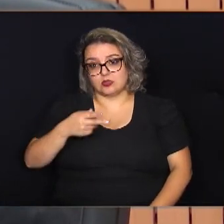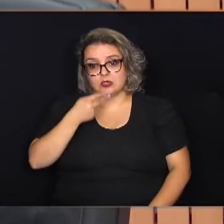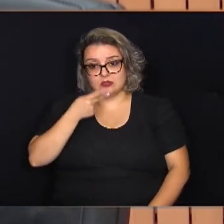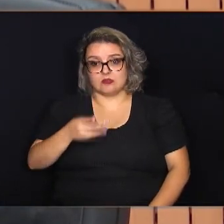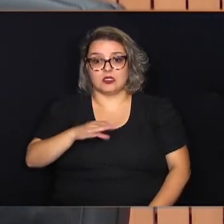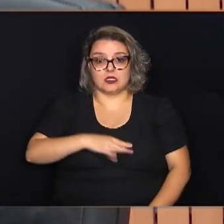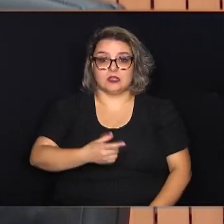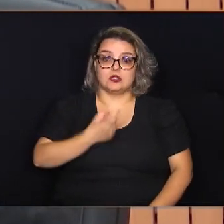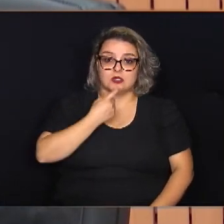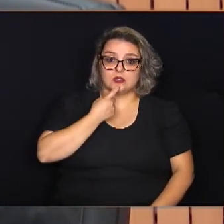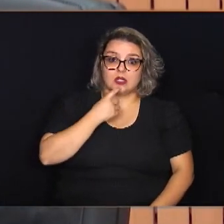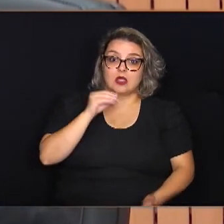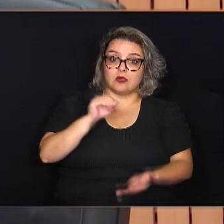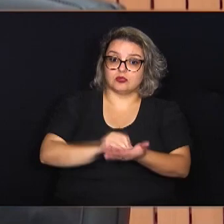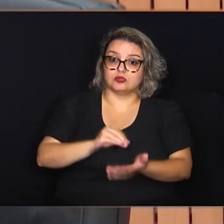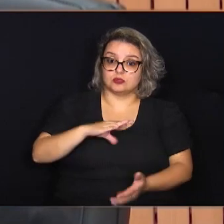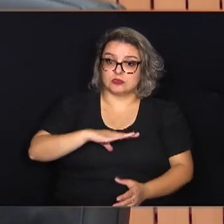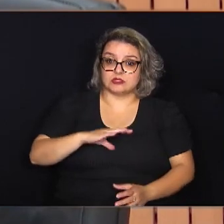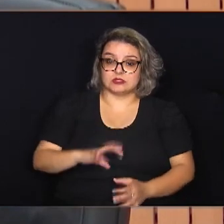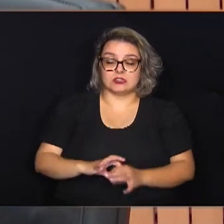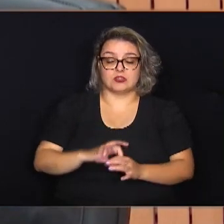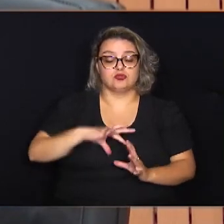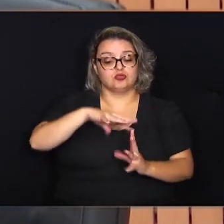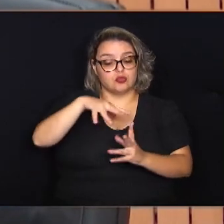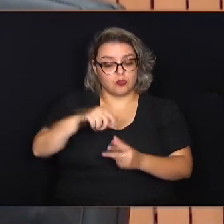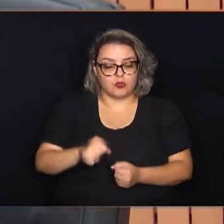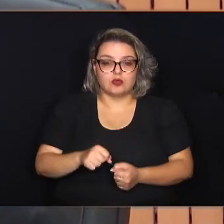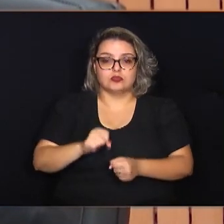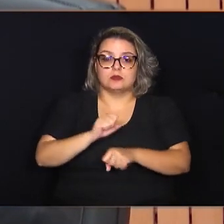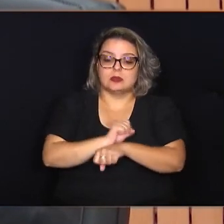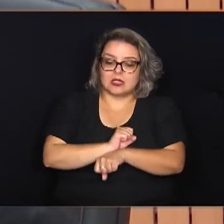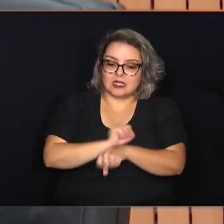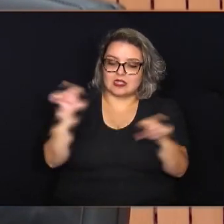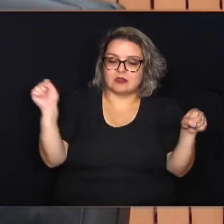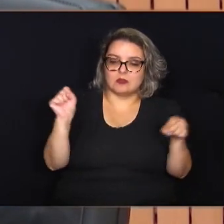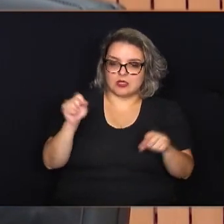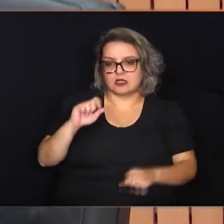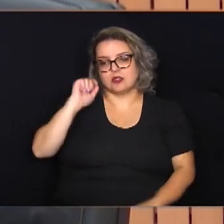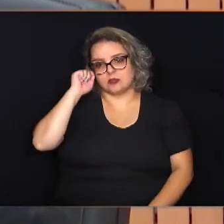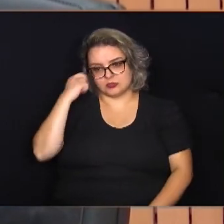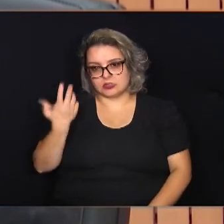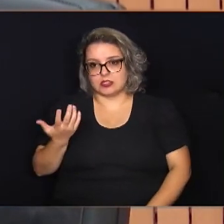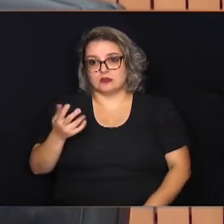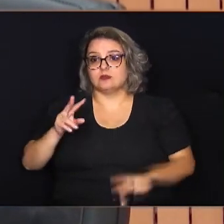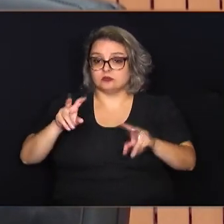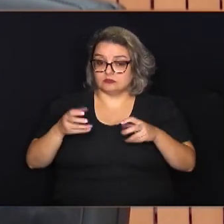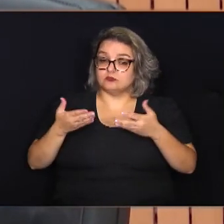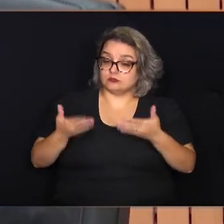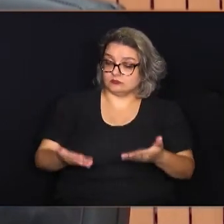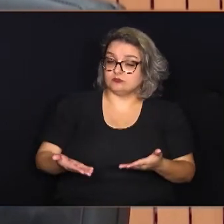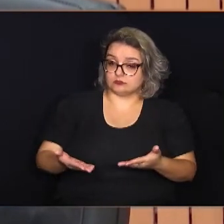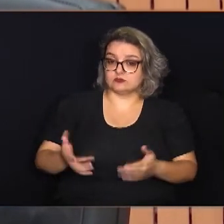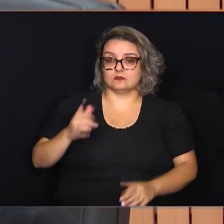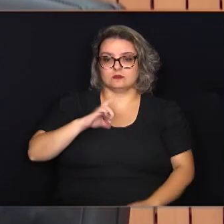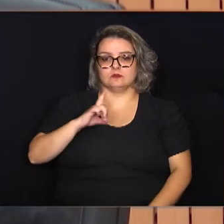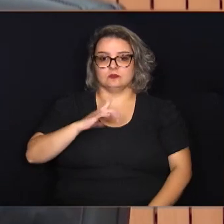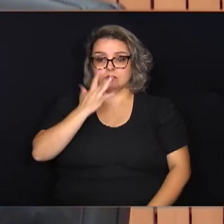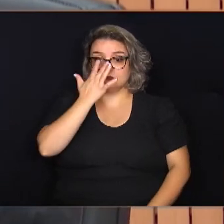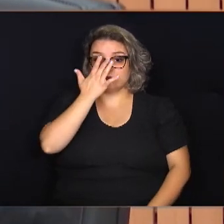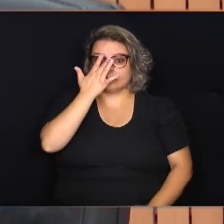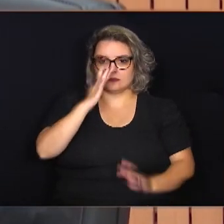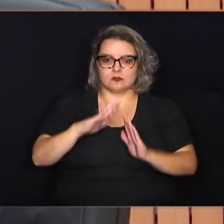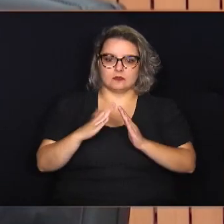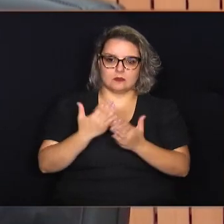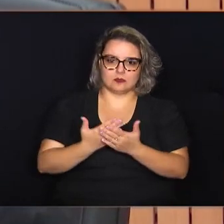libertar o povo negro escravizado, e a gente traz essa temática para a educação, né, e a gente teve, né, eu estudei numa escola que